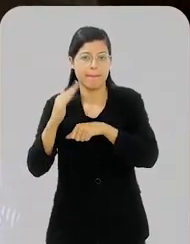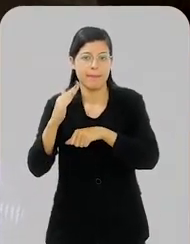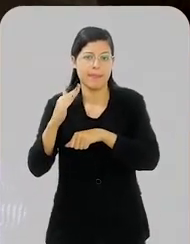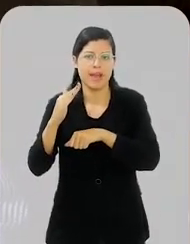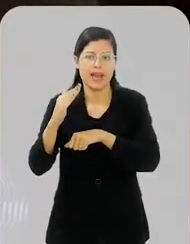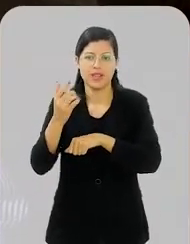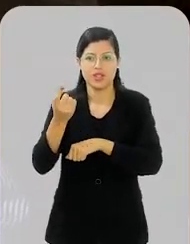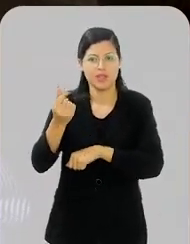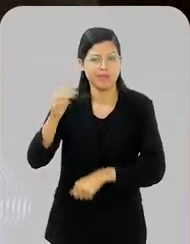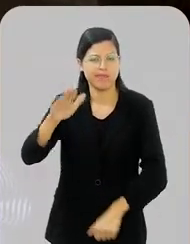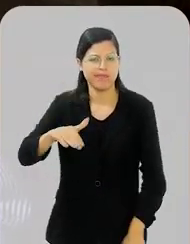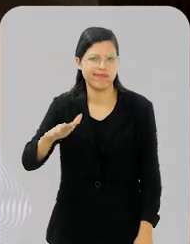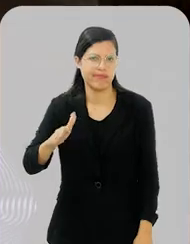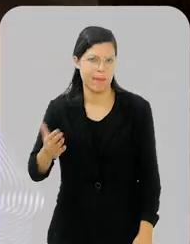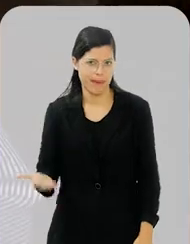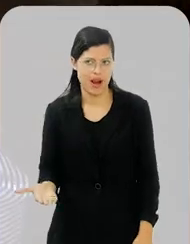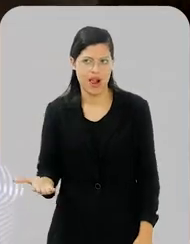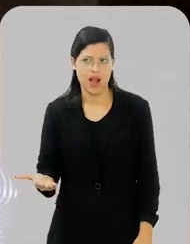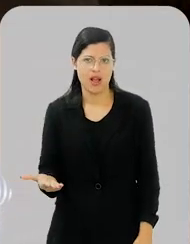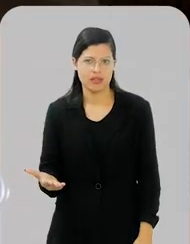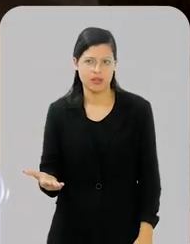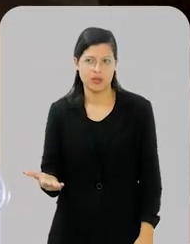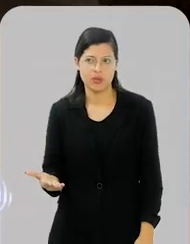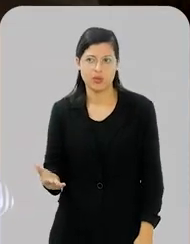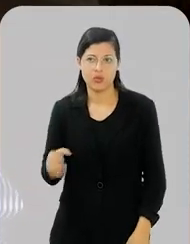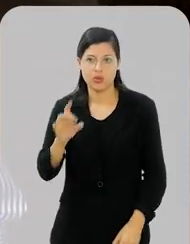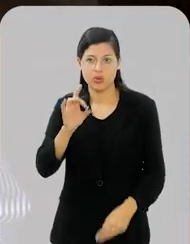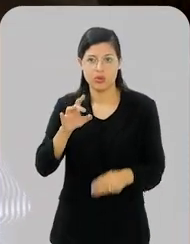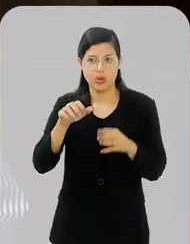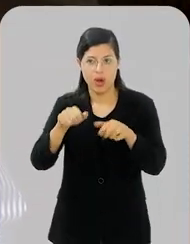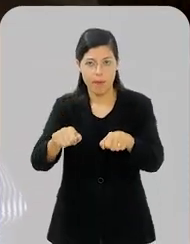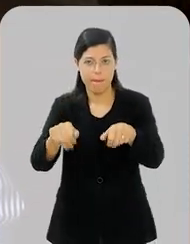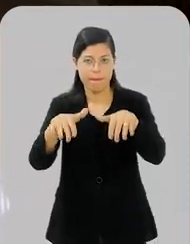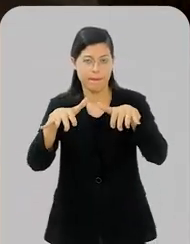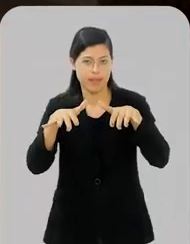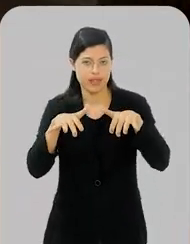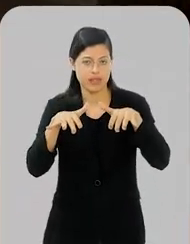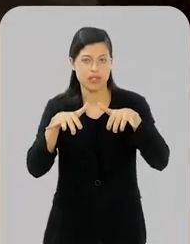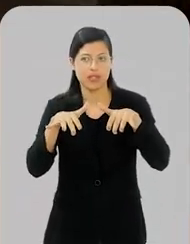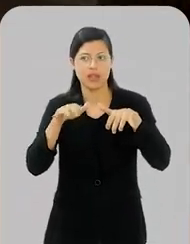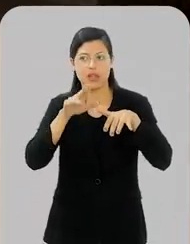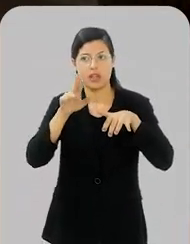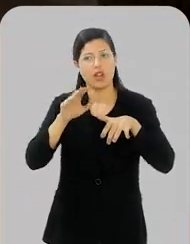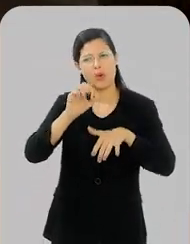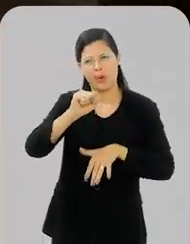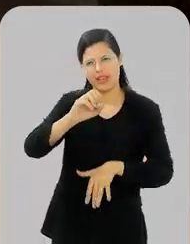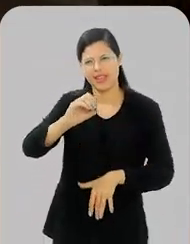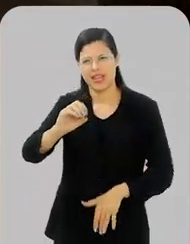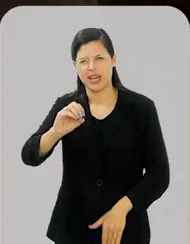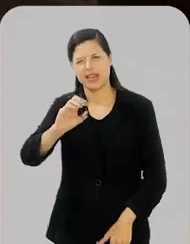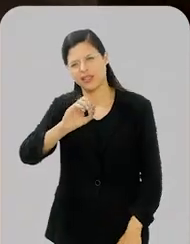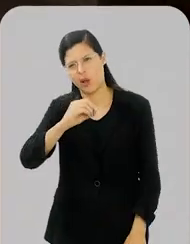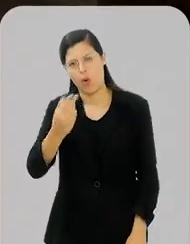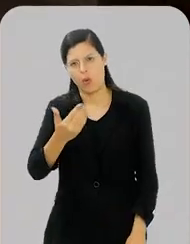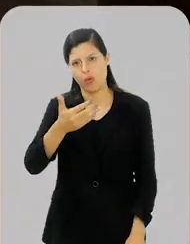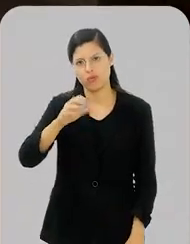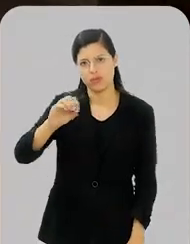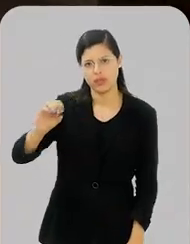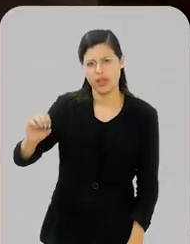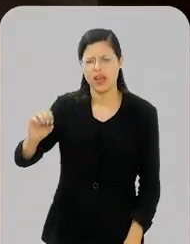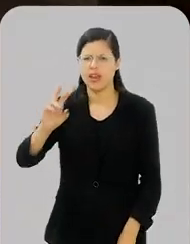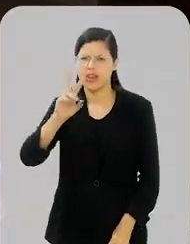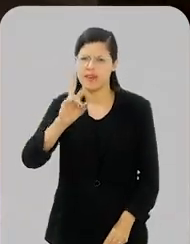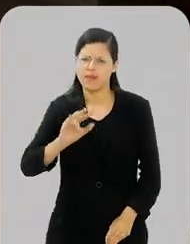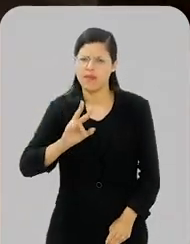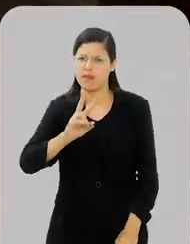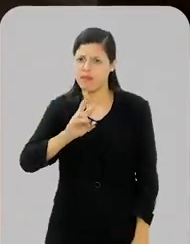custa R$ 10, né? E só a plateia é que custa 80 ou 100, dependendo do